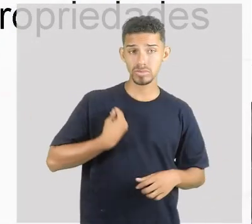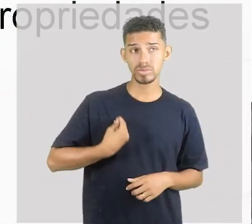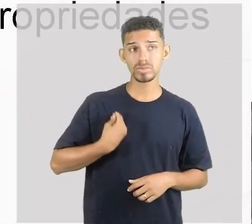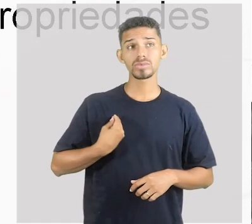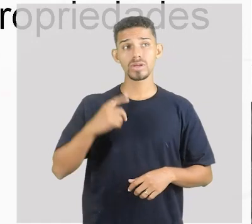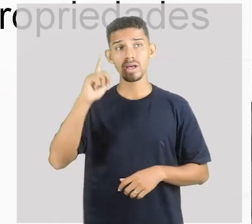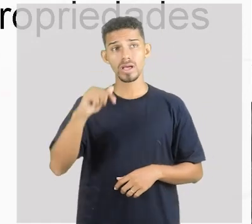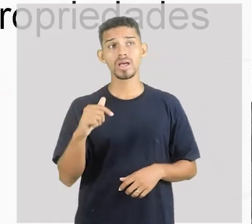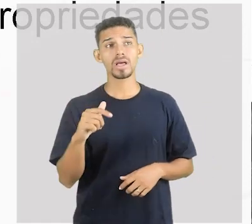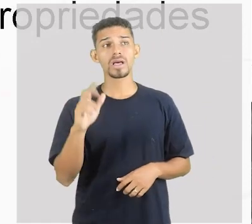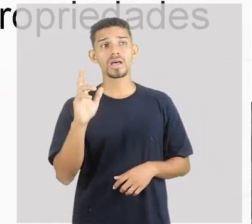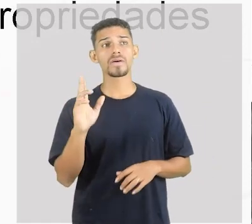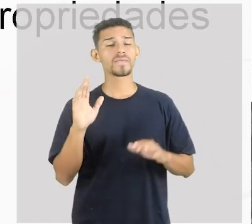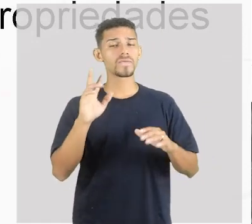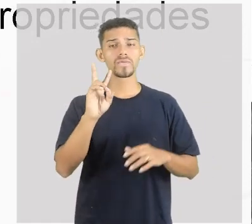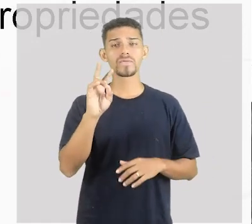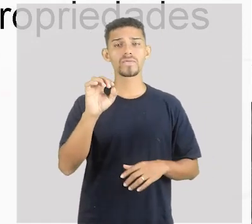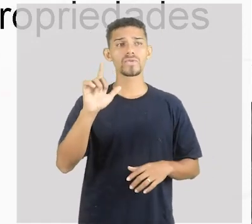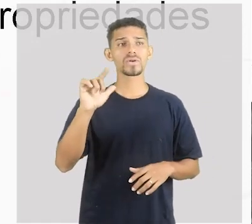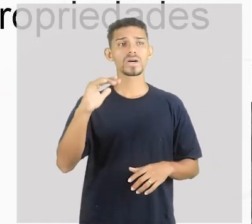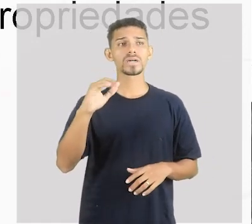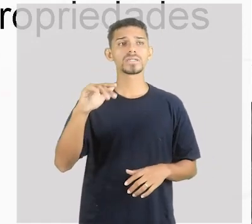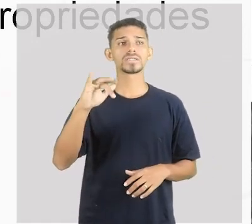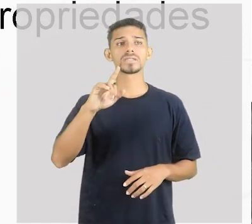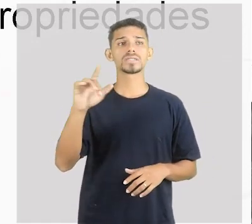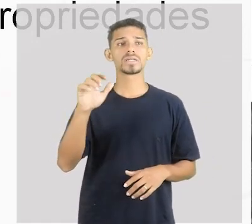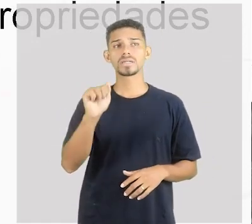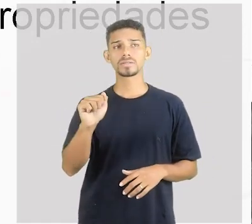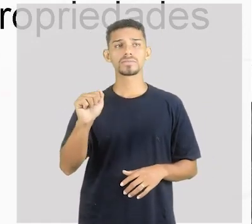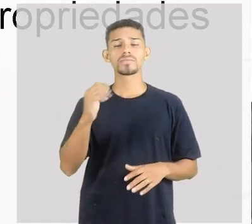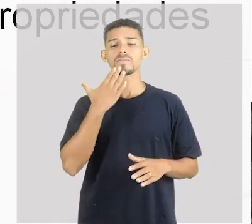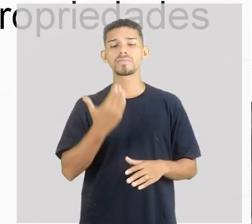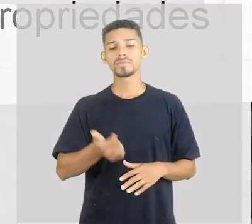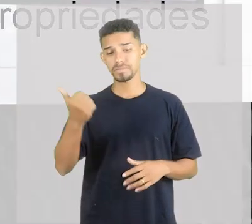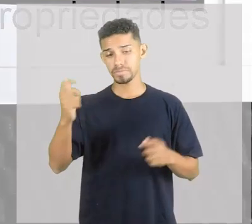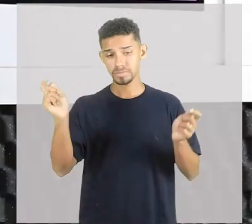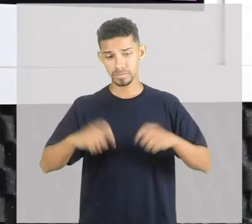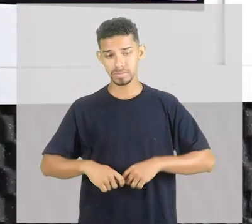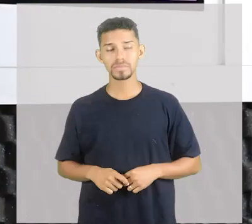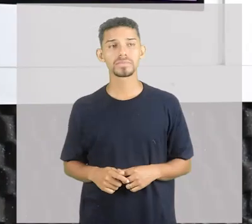são vulcanizadas com o objetivo de melhorar as propriedades mecânicas do polímero.